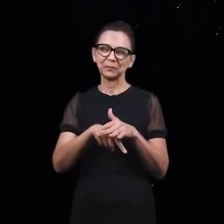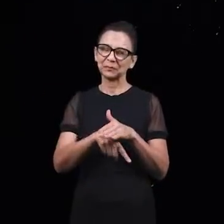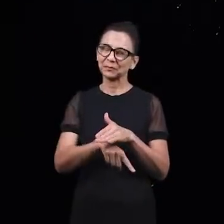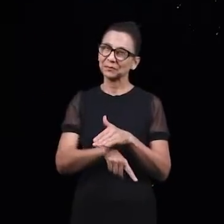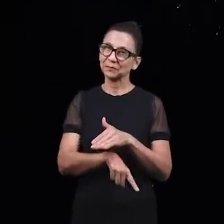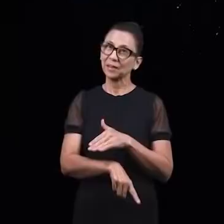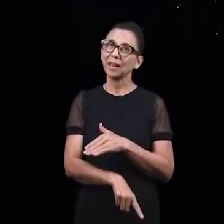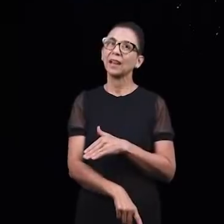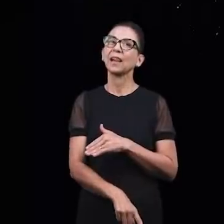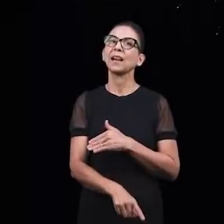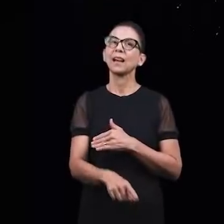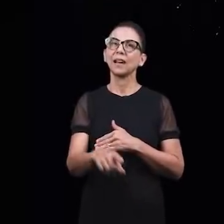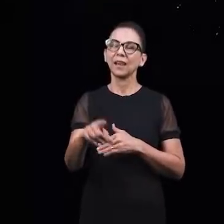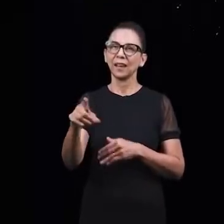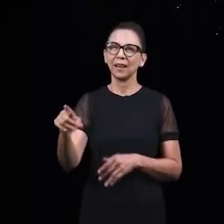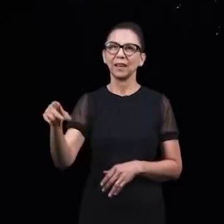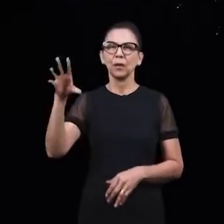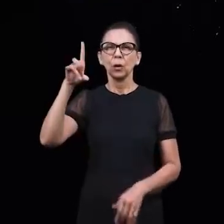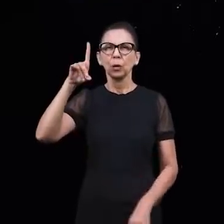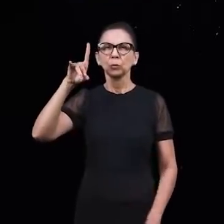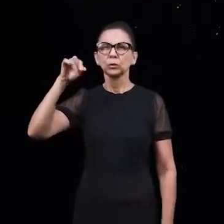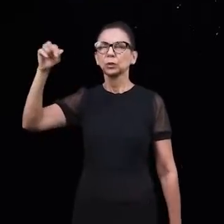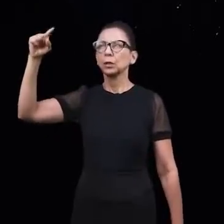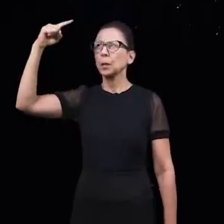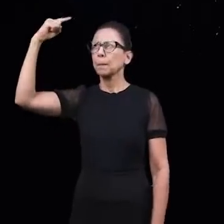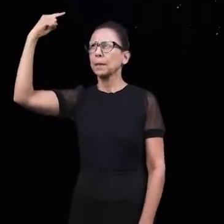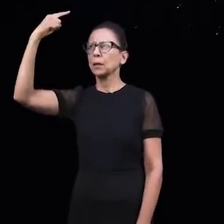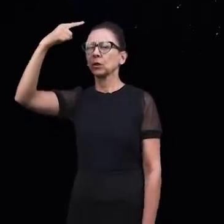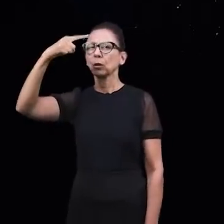Deus é grande,